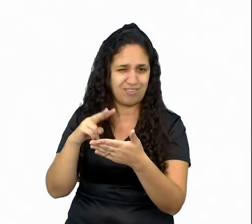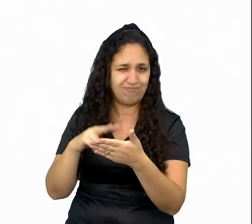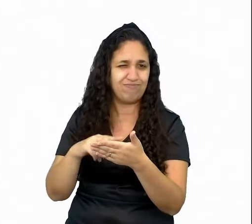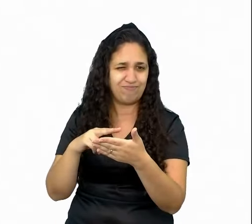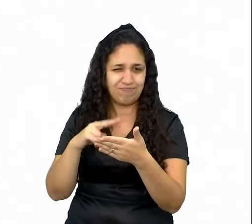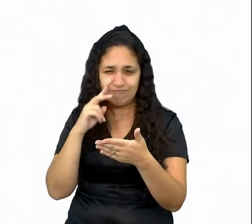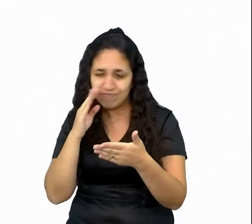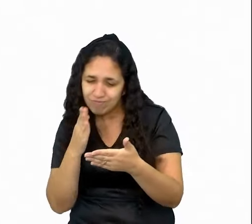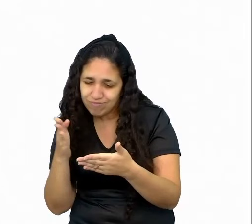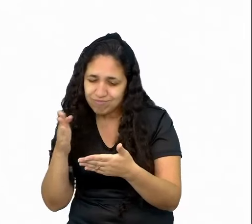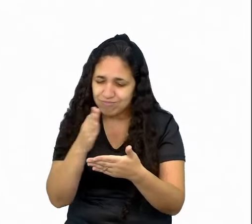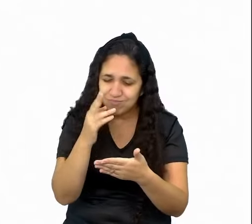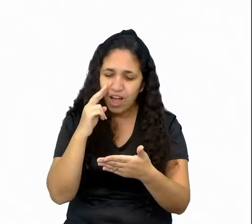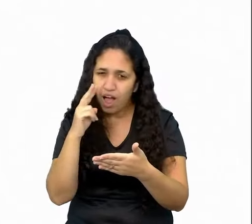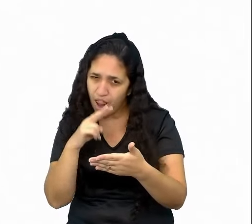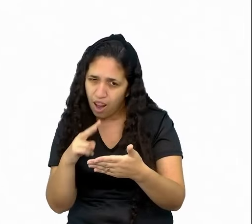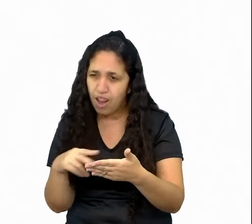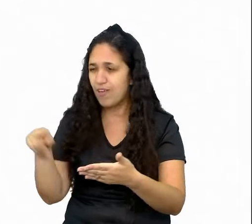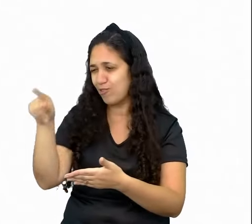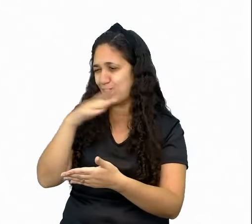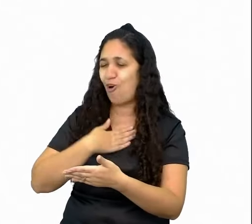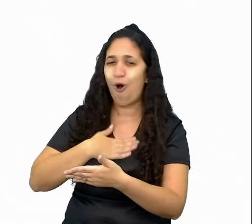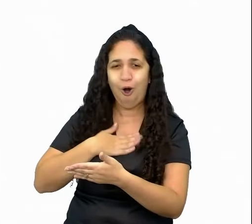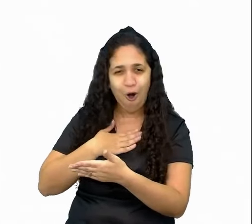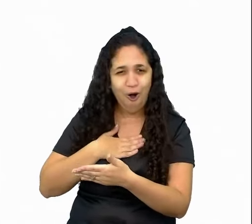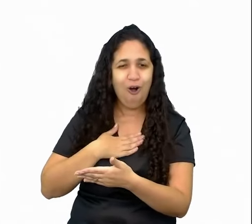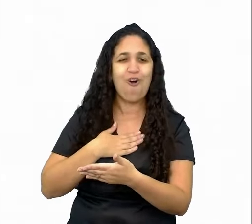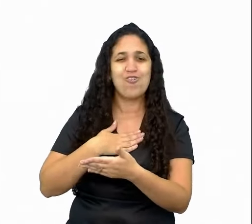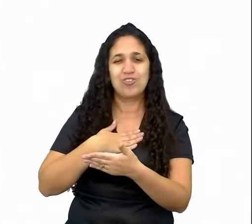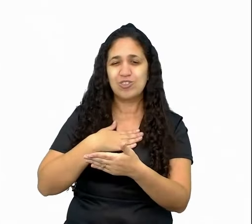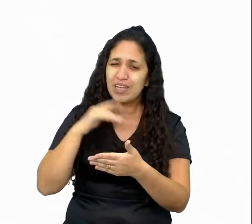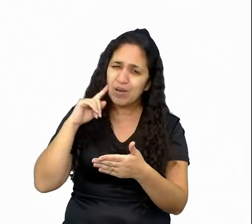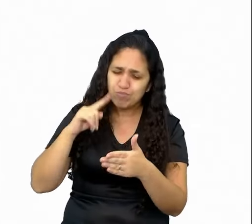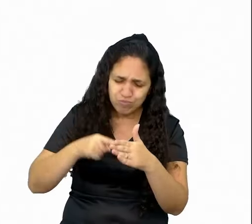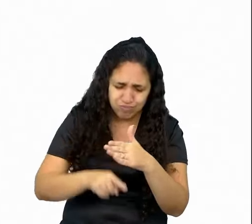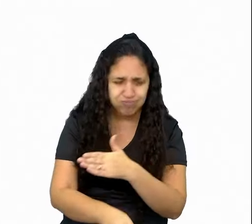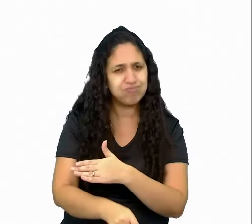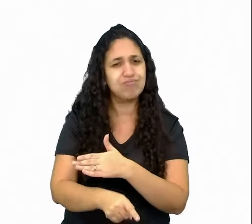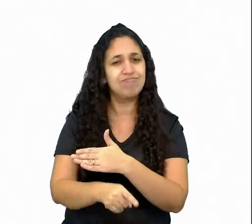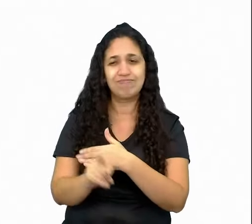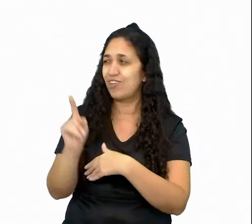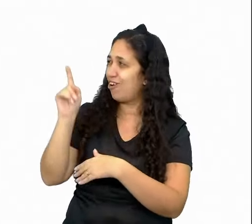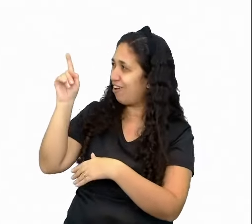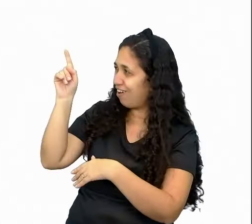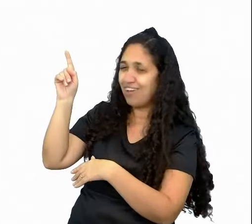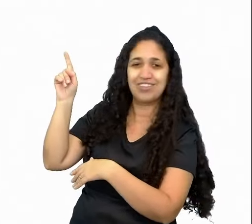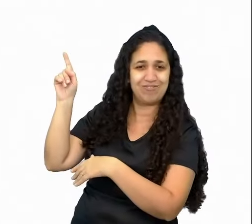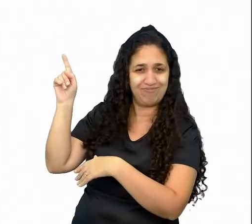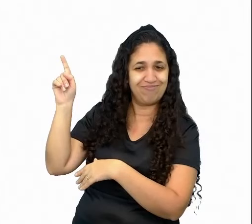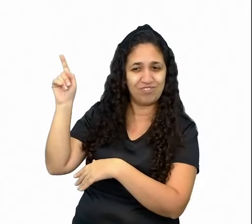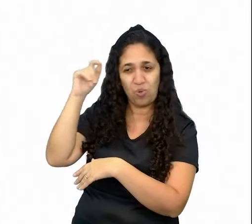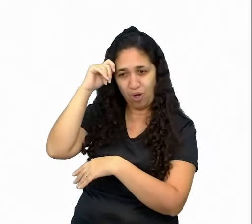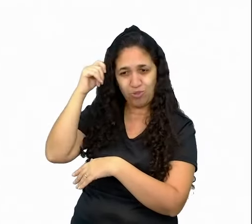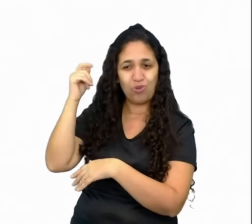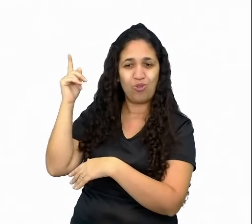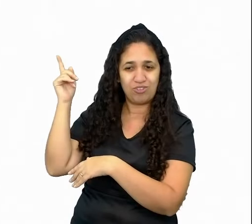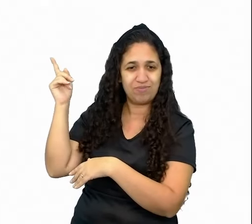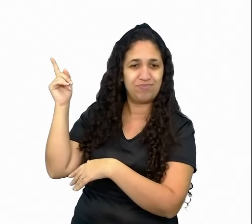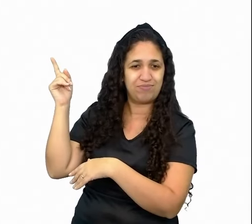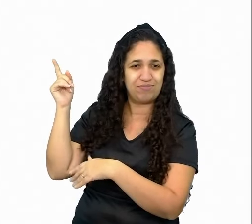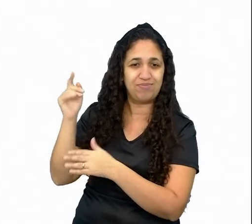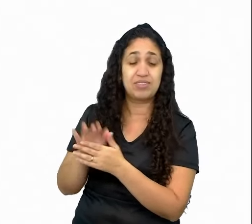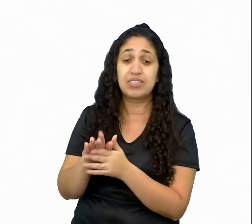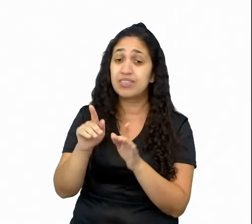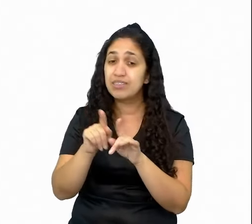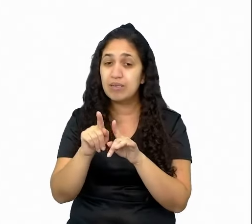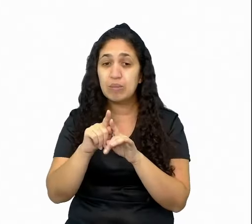aí, quem gosta quem quer se aprofundar mais, a gente deixa aqui o Brackman, tá? A gente